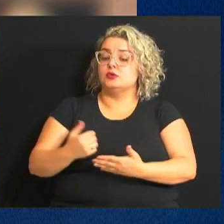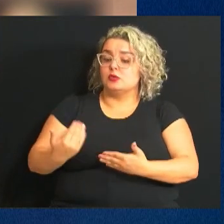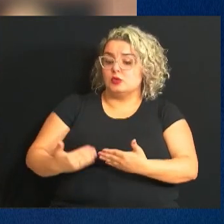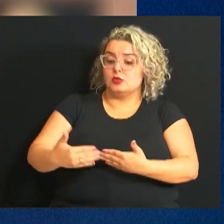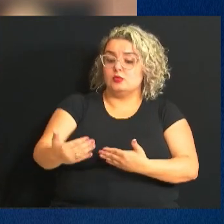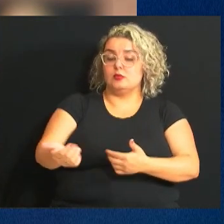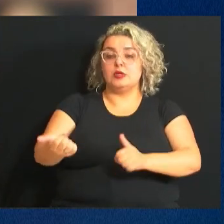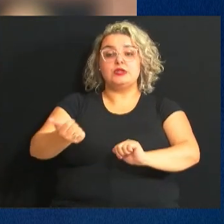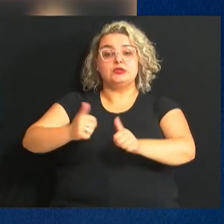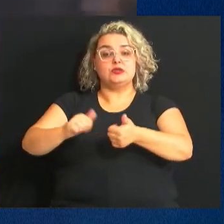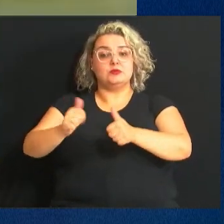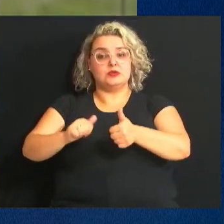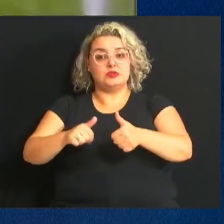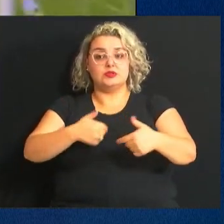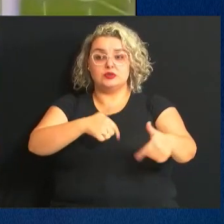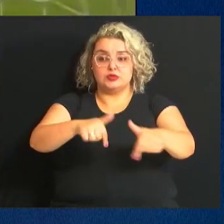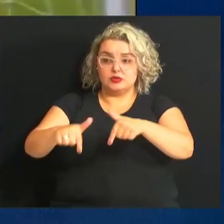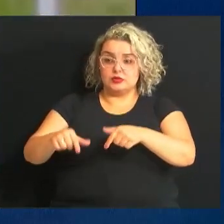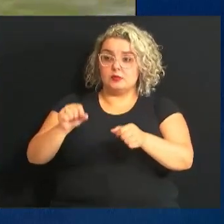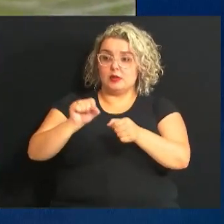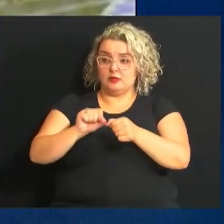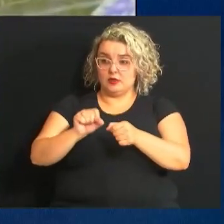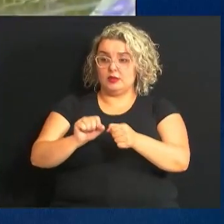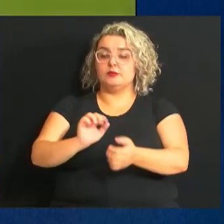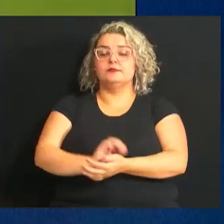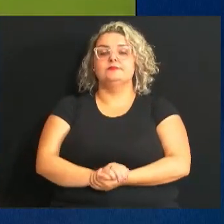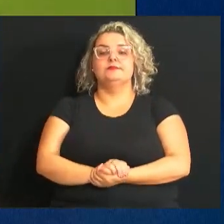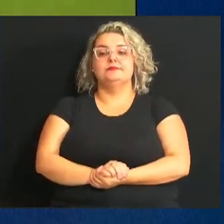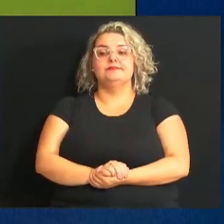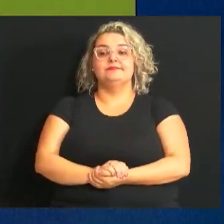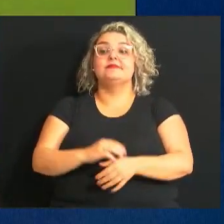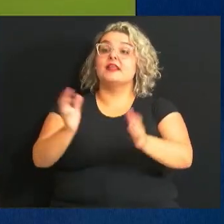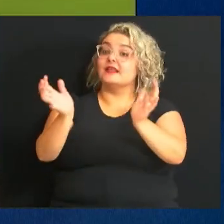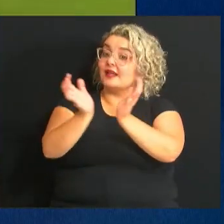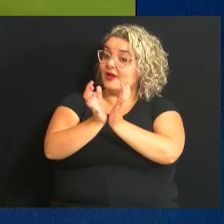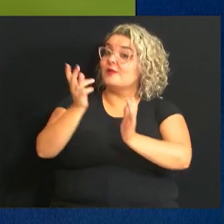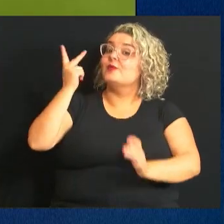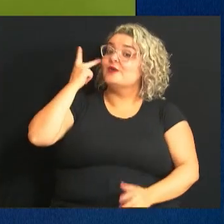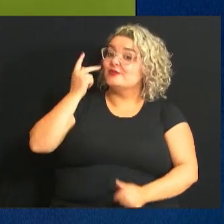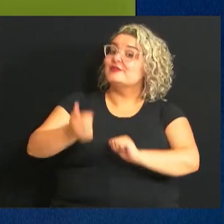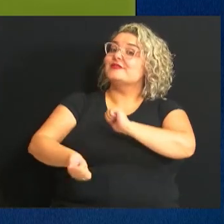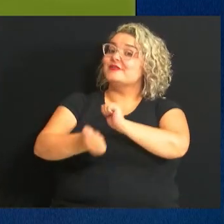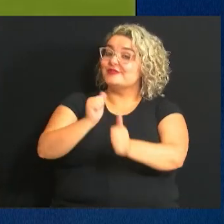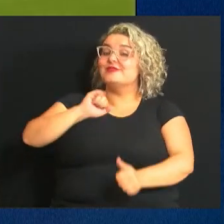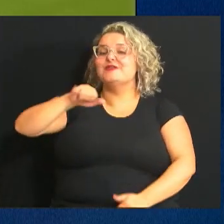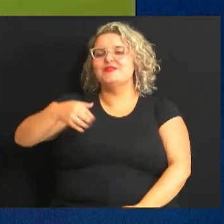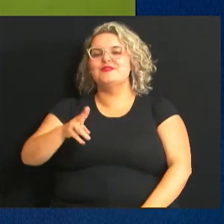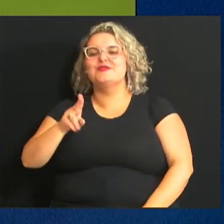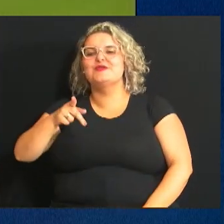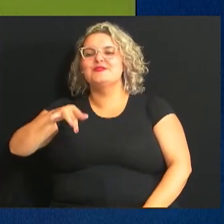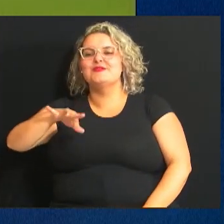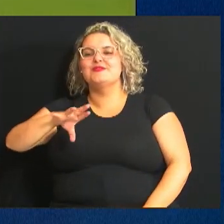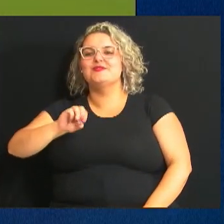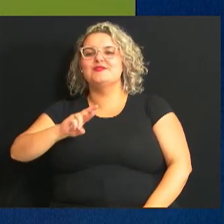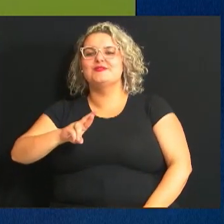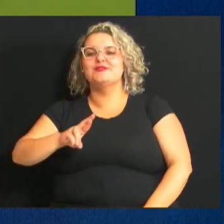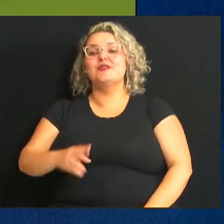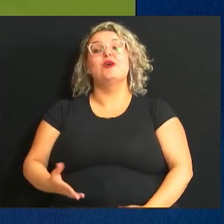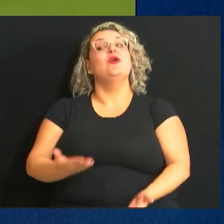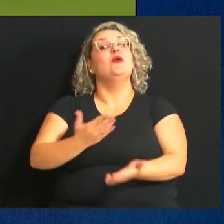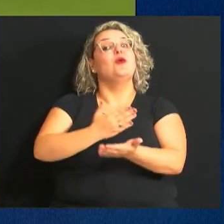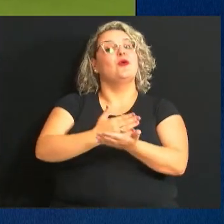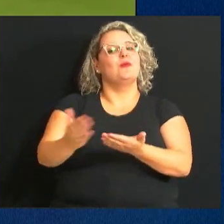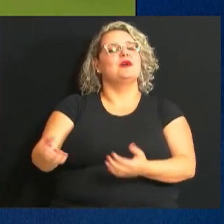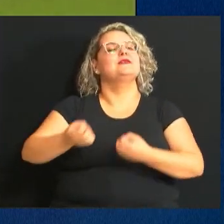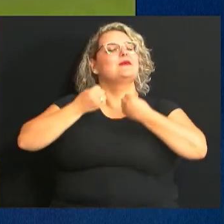do trabalho realizado. E na Copa São Paulo de Futebol Júnior, Guarani começa bem demais e